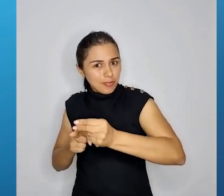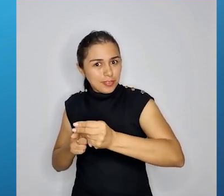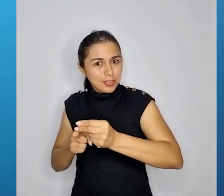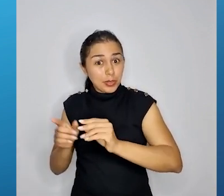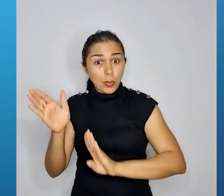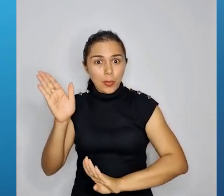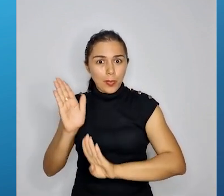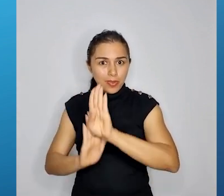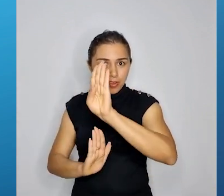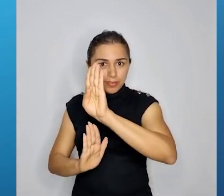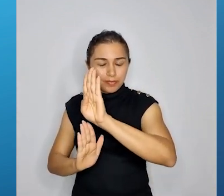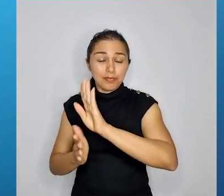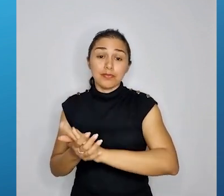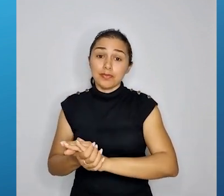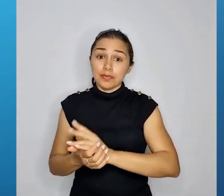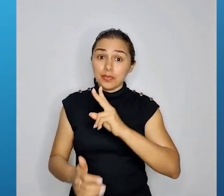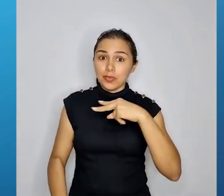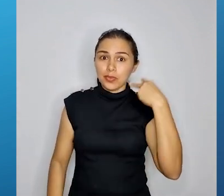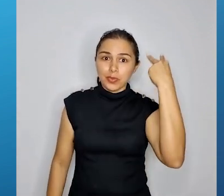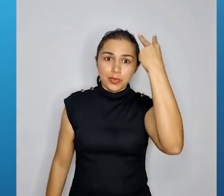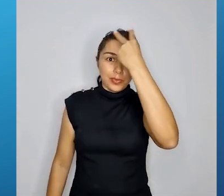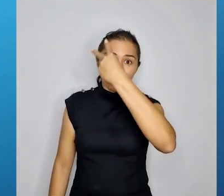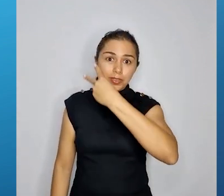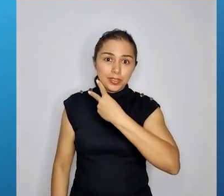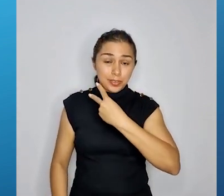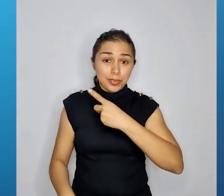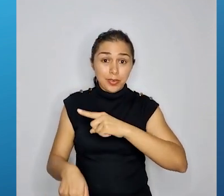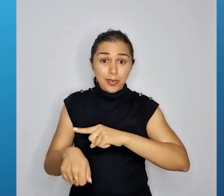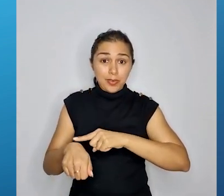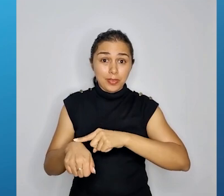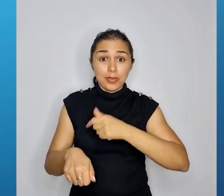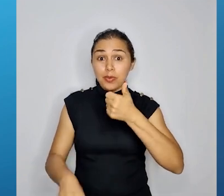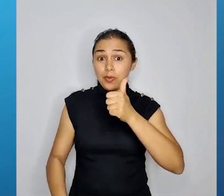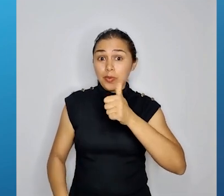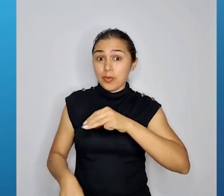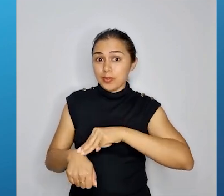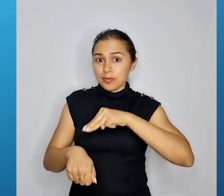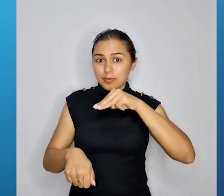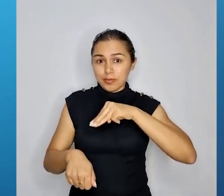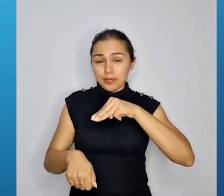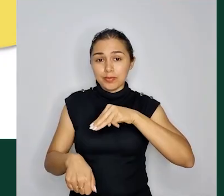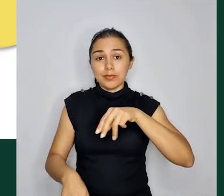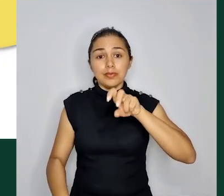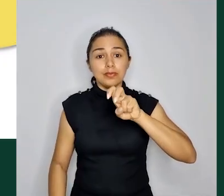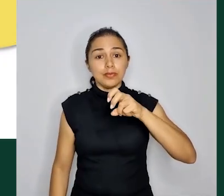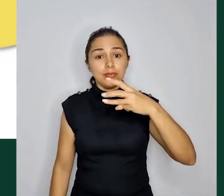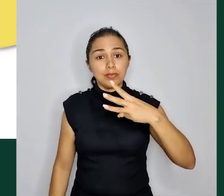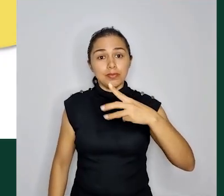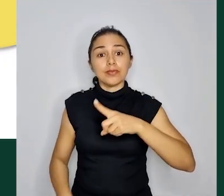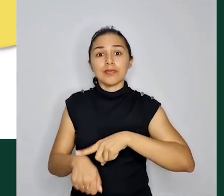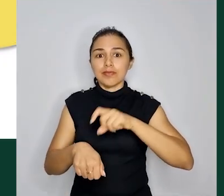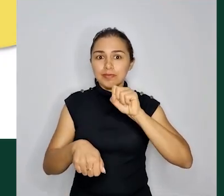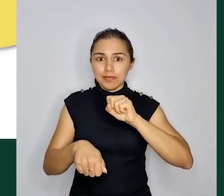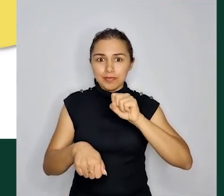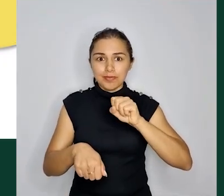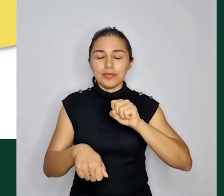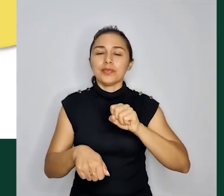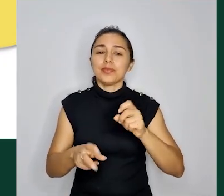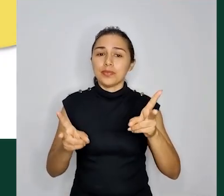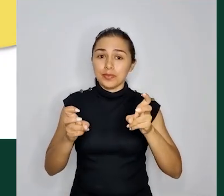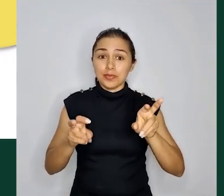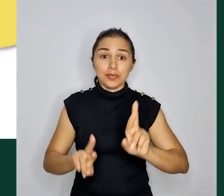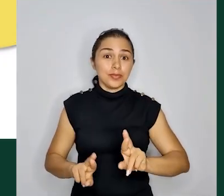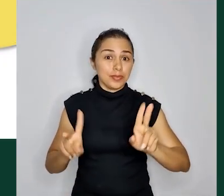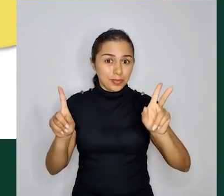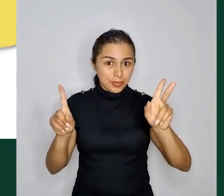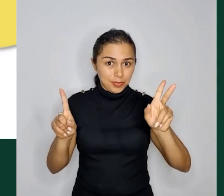tem o tempo de 2 horas, 11 minutos e 53 segundos. Então a gente percebe uma